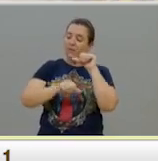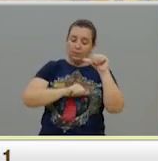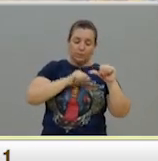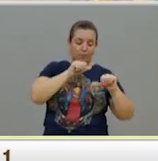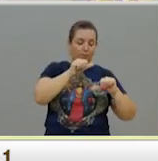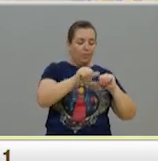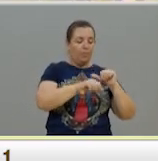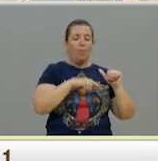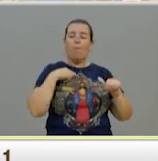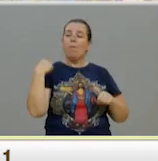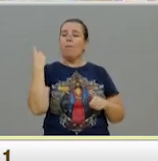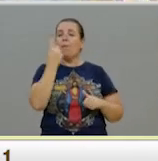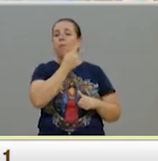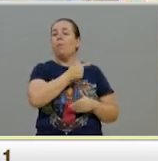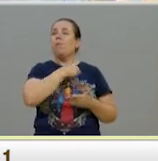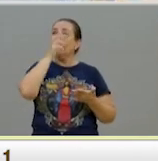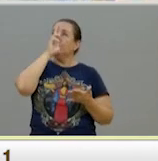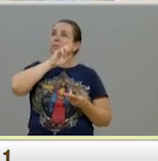Transfigurai-nos, ó